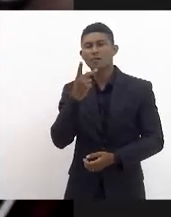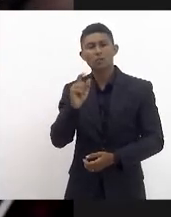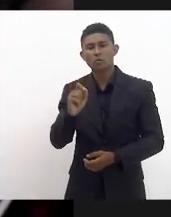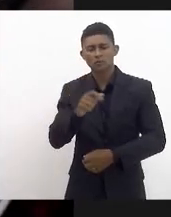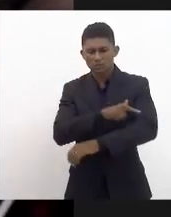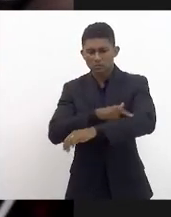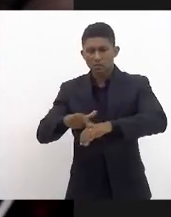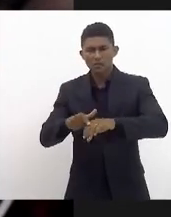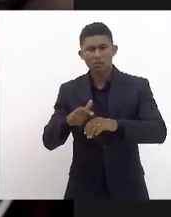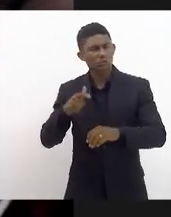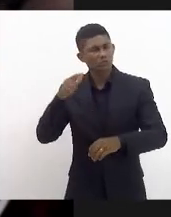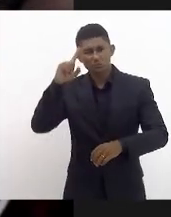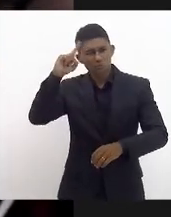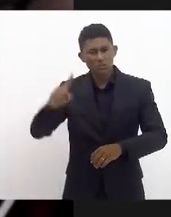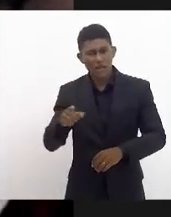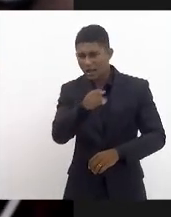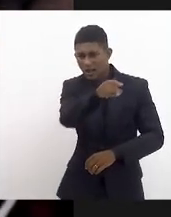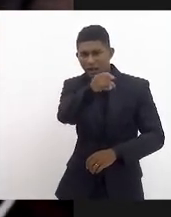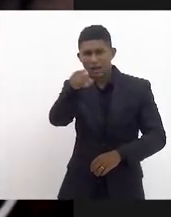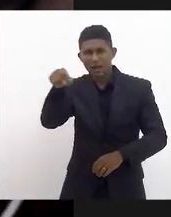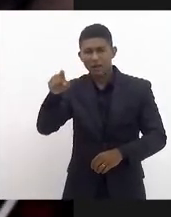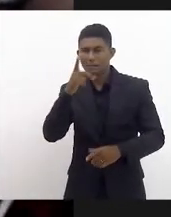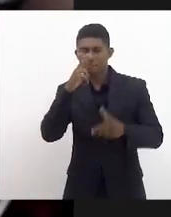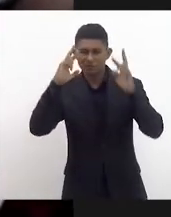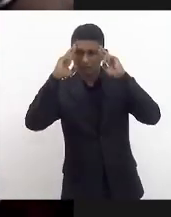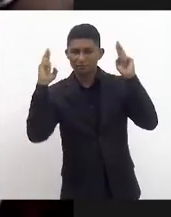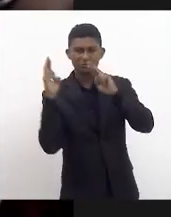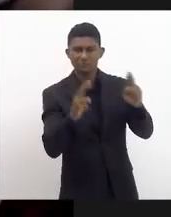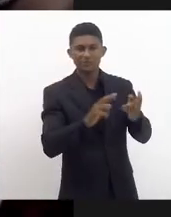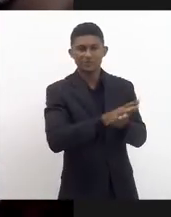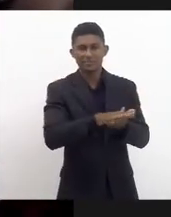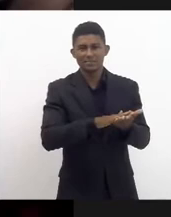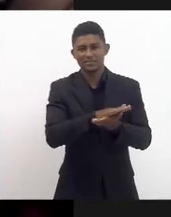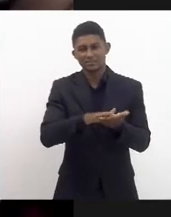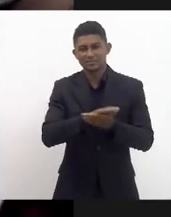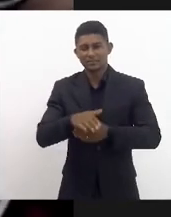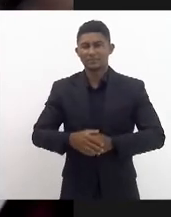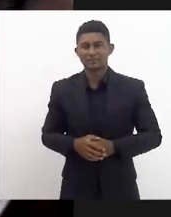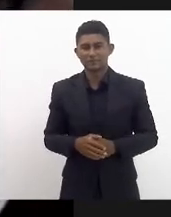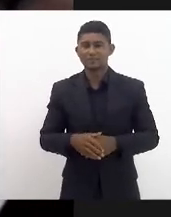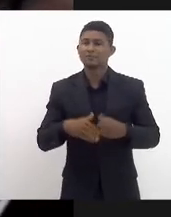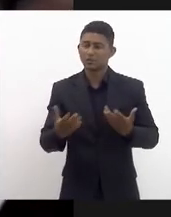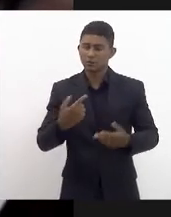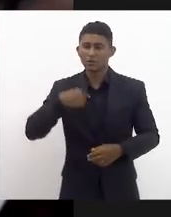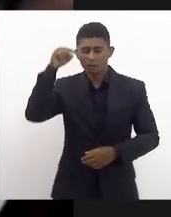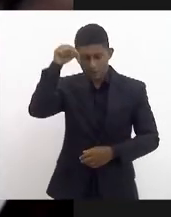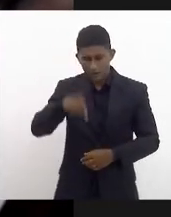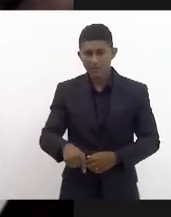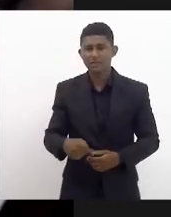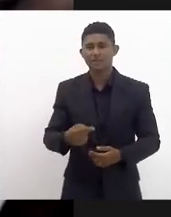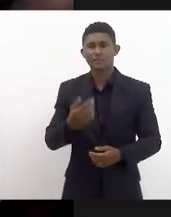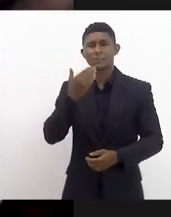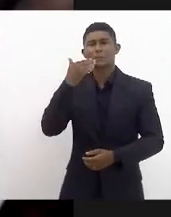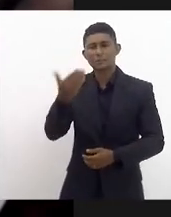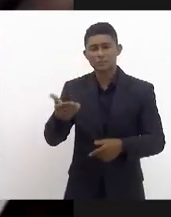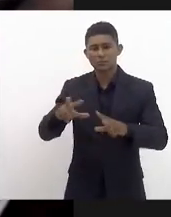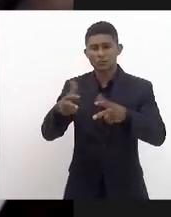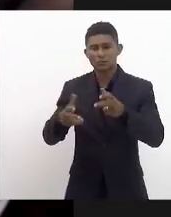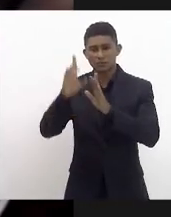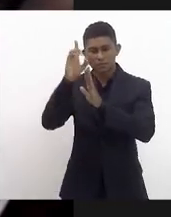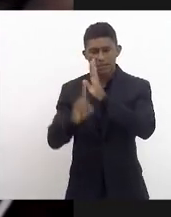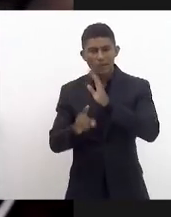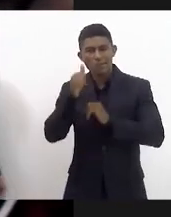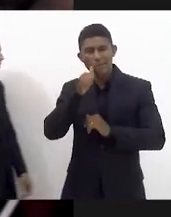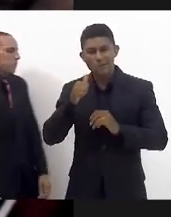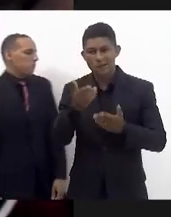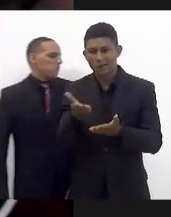decoro parlamentar. Não se tem respeito pelas pessoas. Então, eu evoco aqui a presidência da Comissão de Defesa dos Direitos da